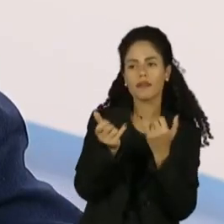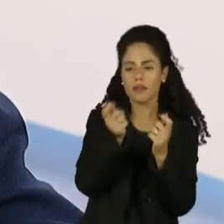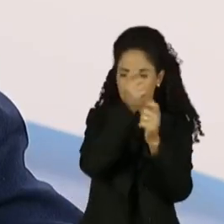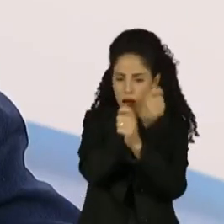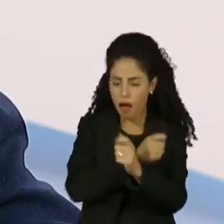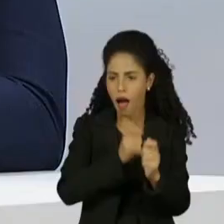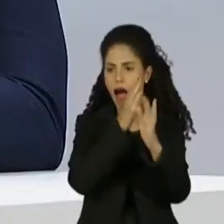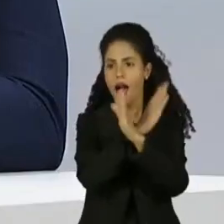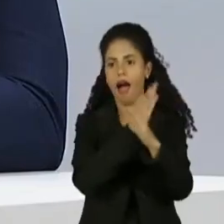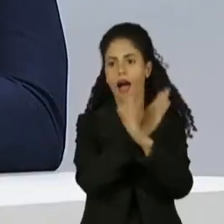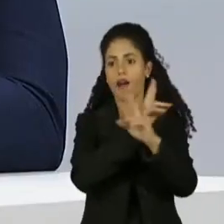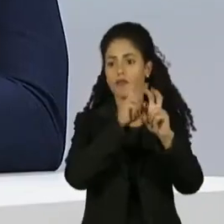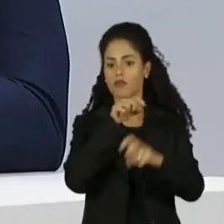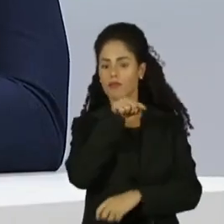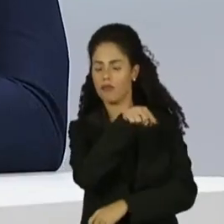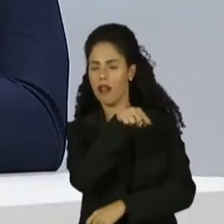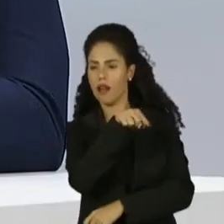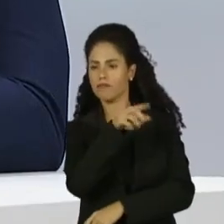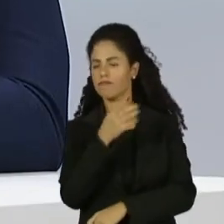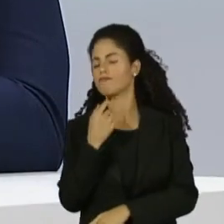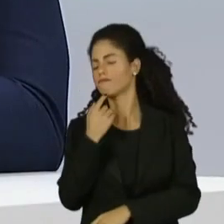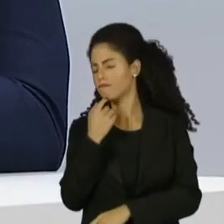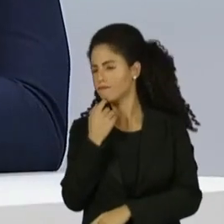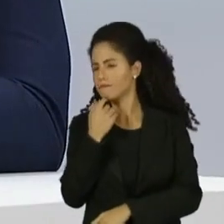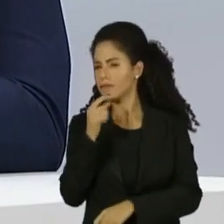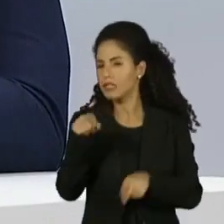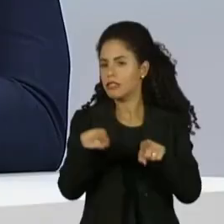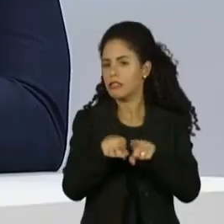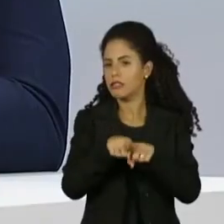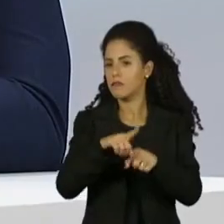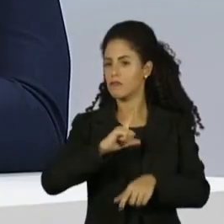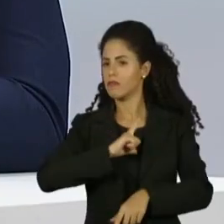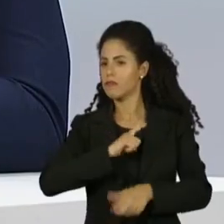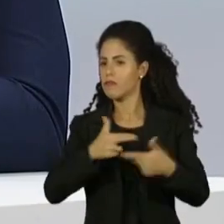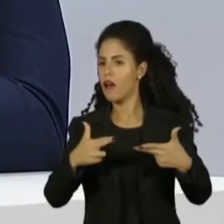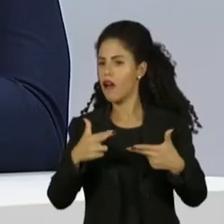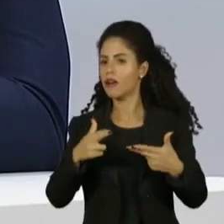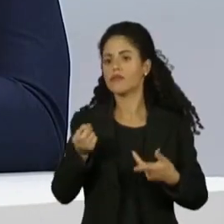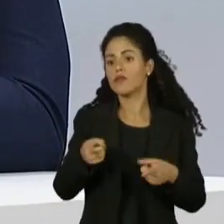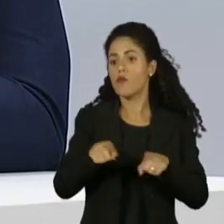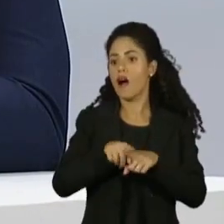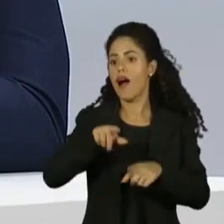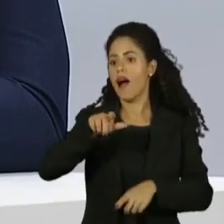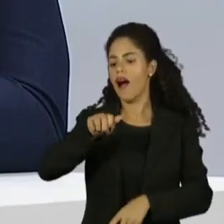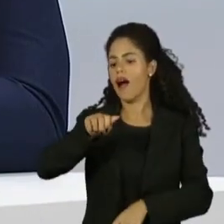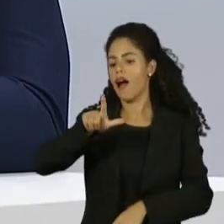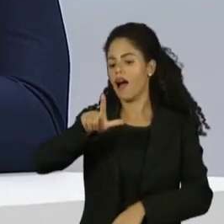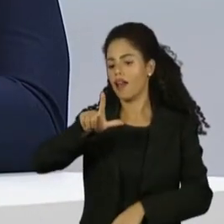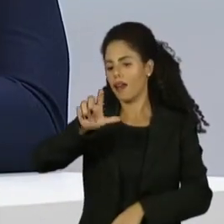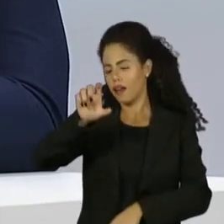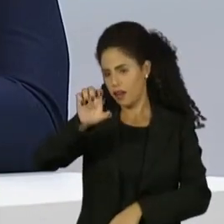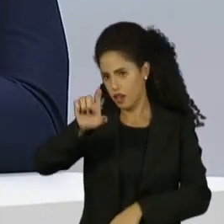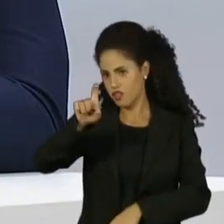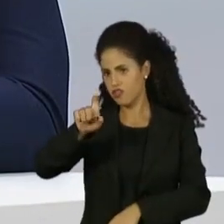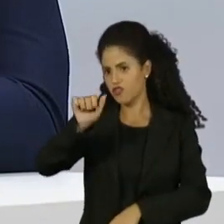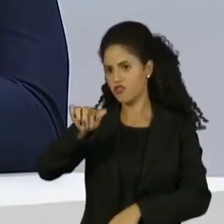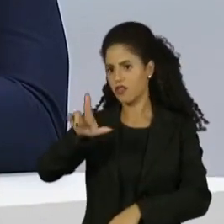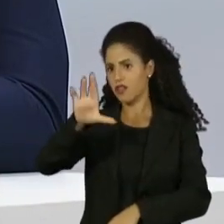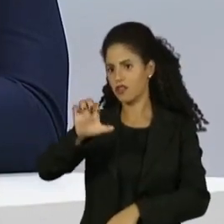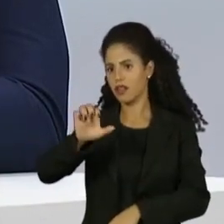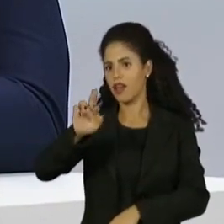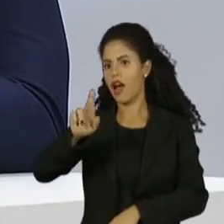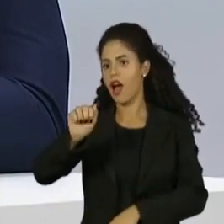investigação começaram a parar sobre o Congresso. E, inclusive, manteve o Alexandre Ramagem na estrutura da SECAI, apesar dele ser uma